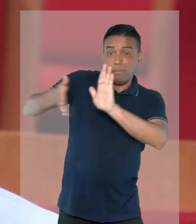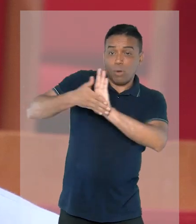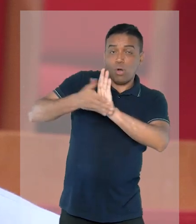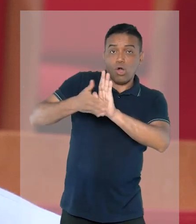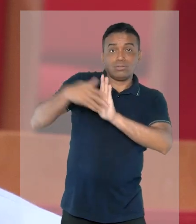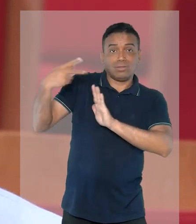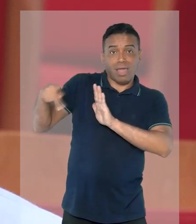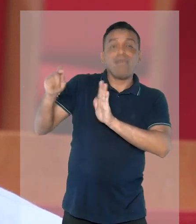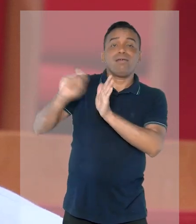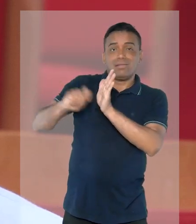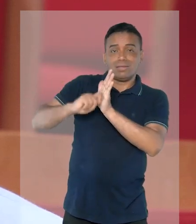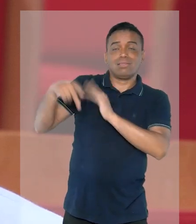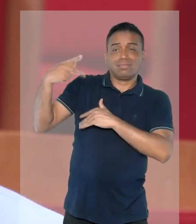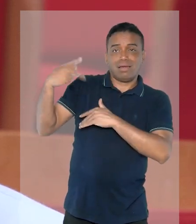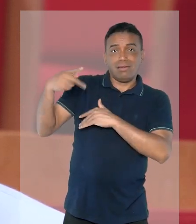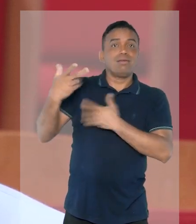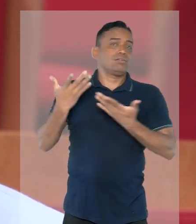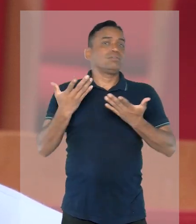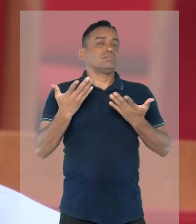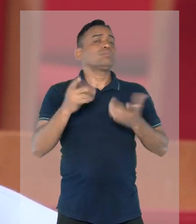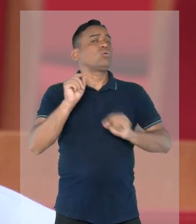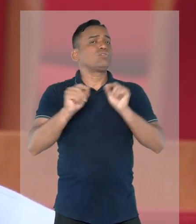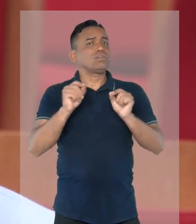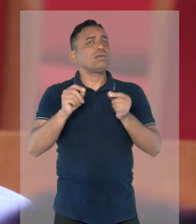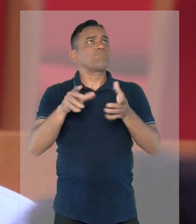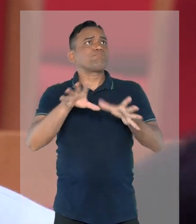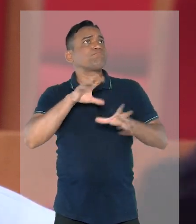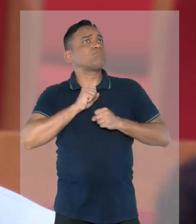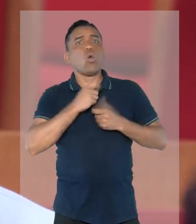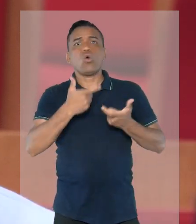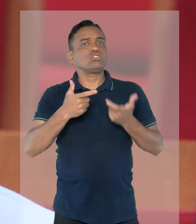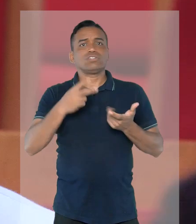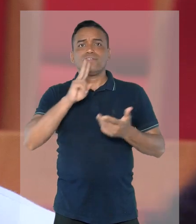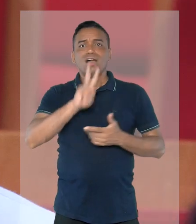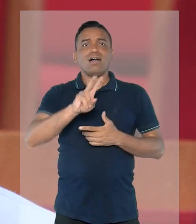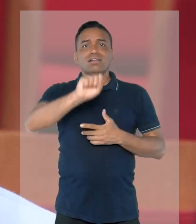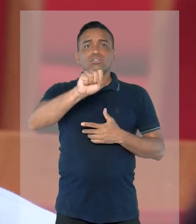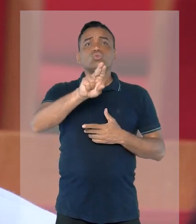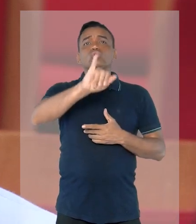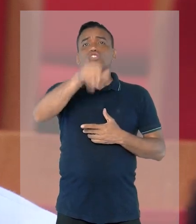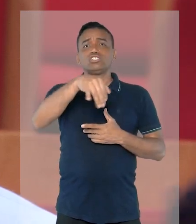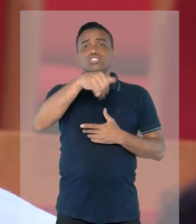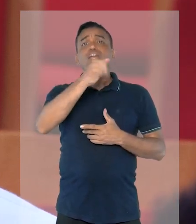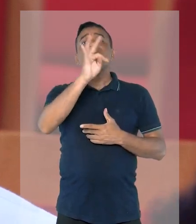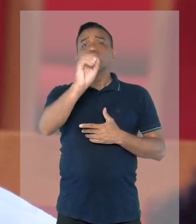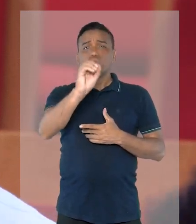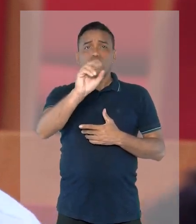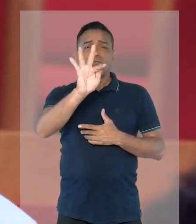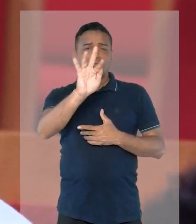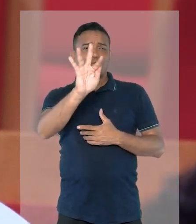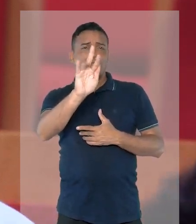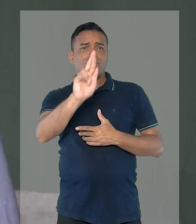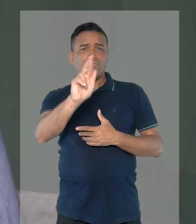do sujeito fragmentado, onde você recolhe isso e como é que isso aparece em Leminski.